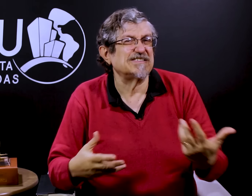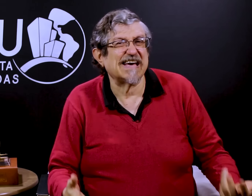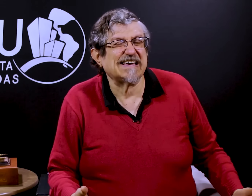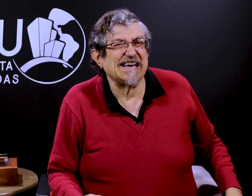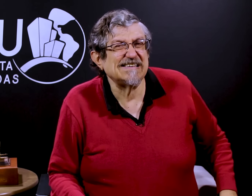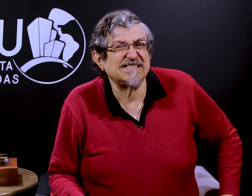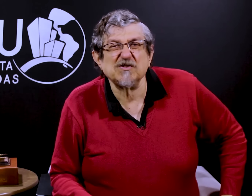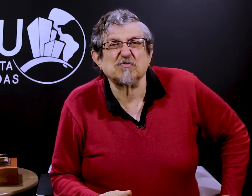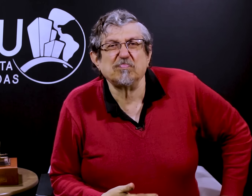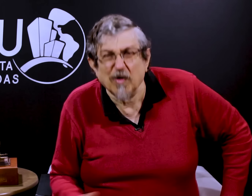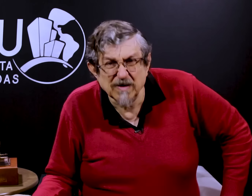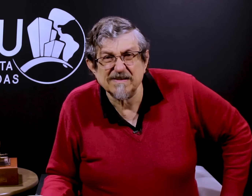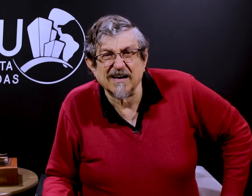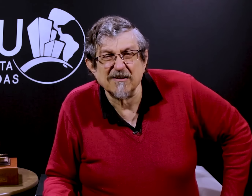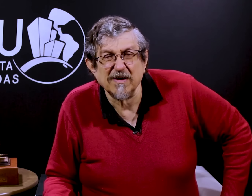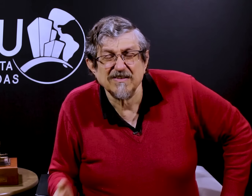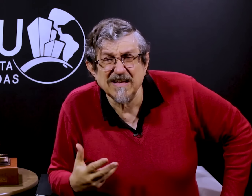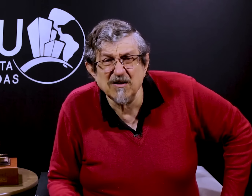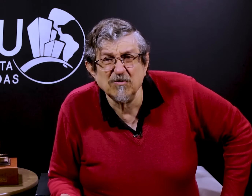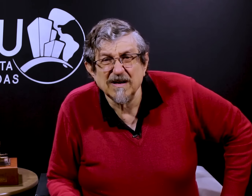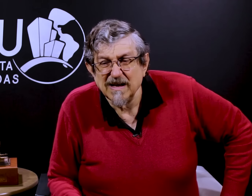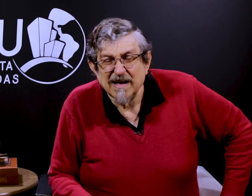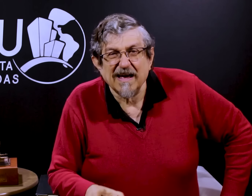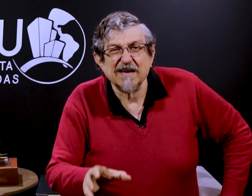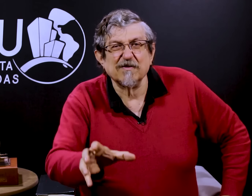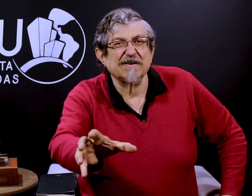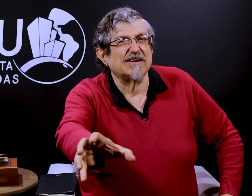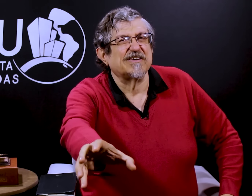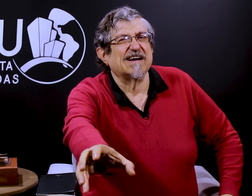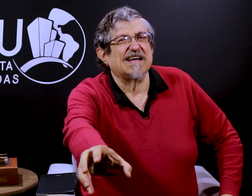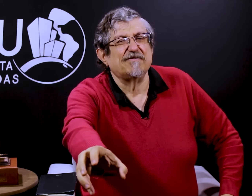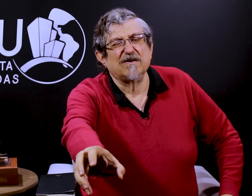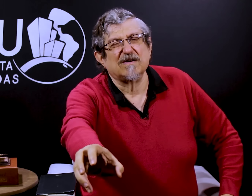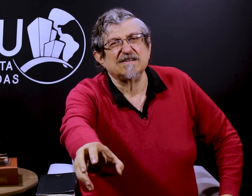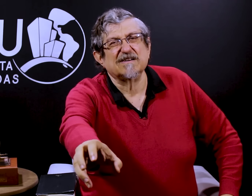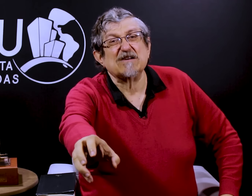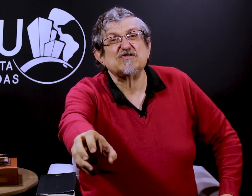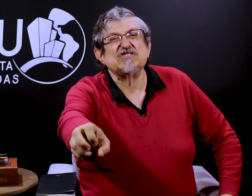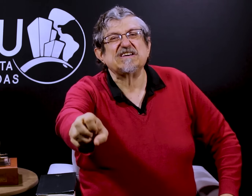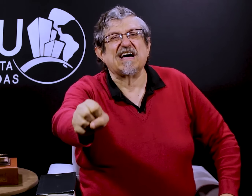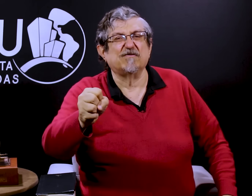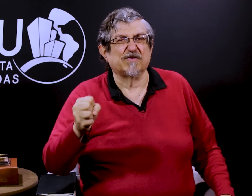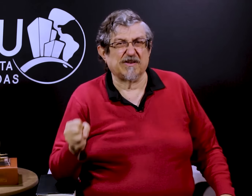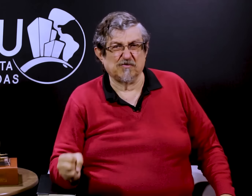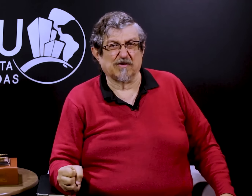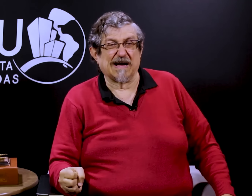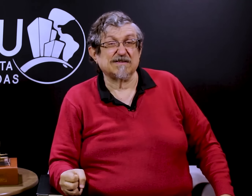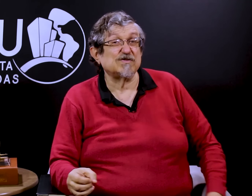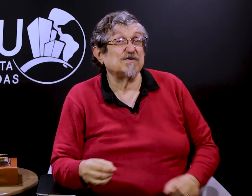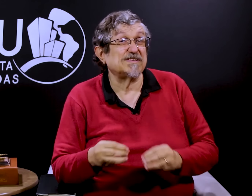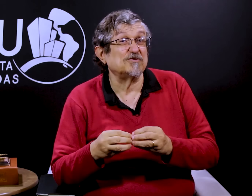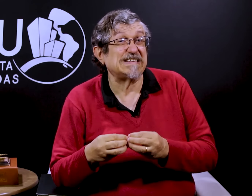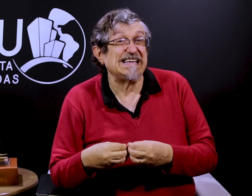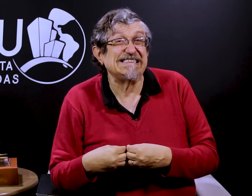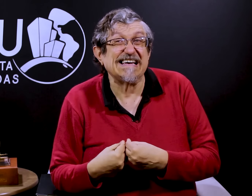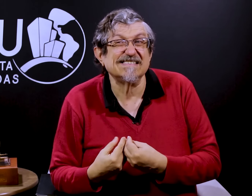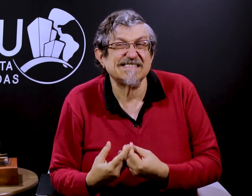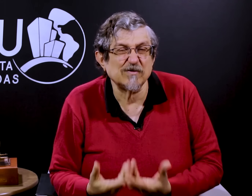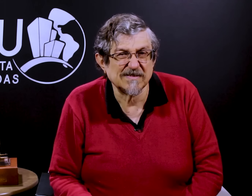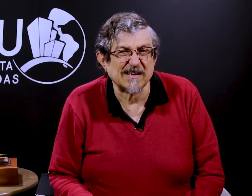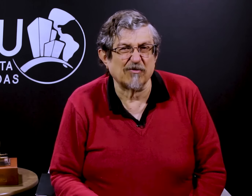a gente quer que ele se exploda e se arrebente não é que você quer chegar lá e falar ó quero tirar você do buraco então se você não tem